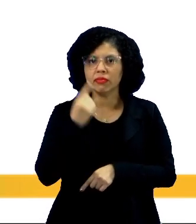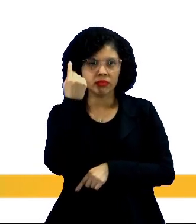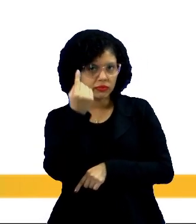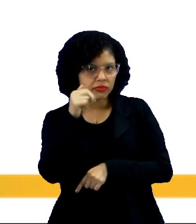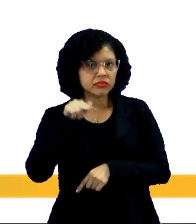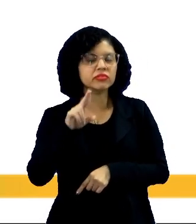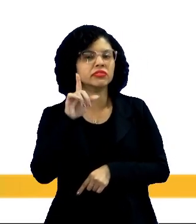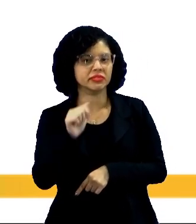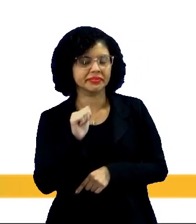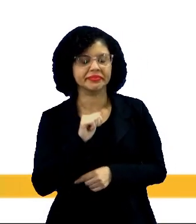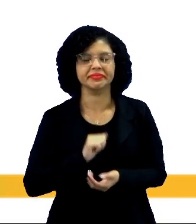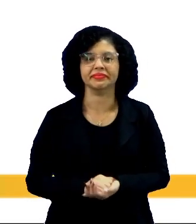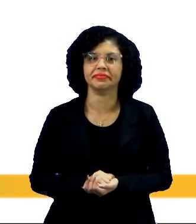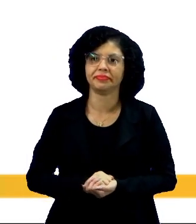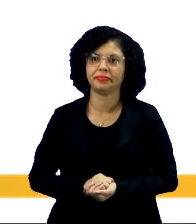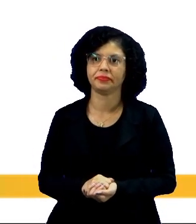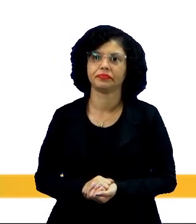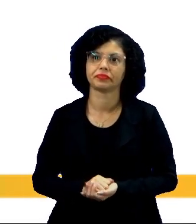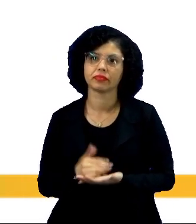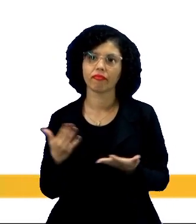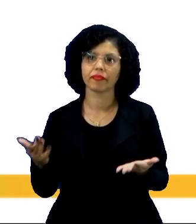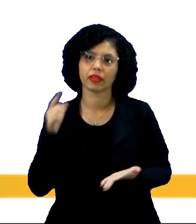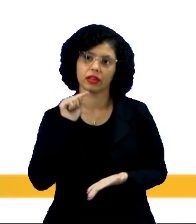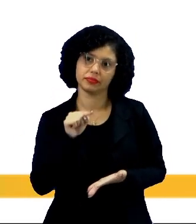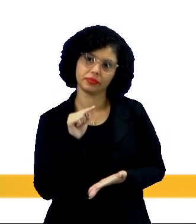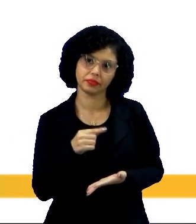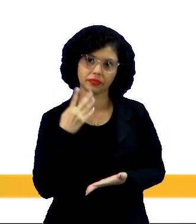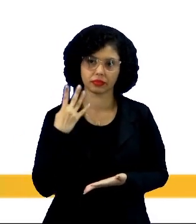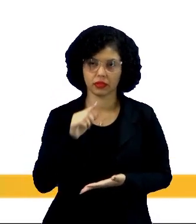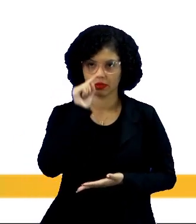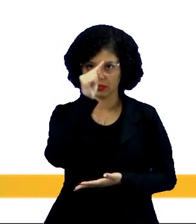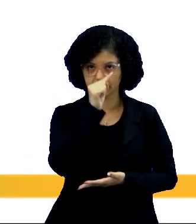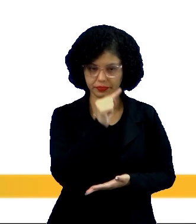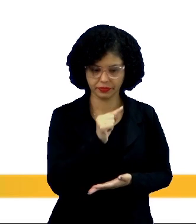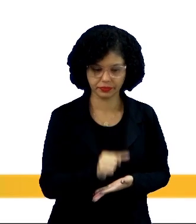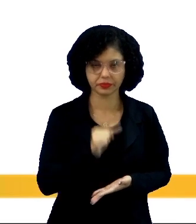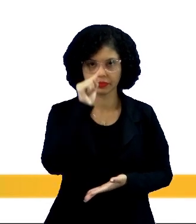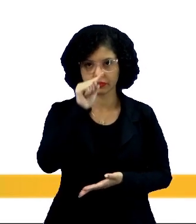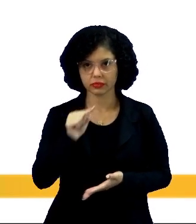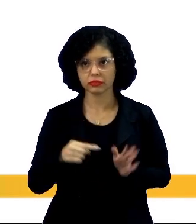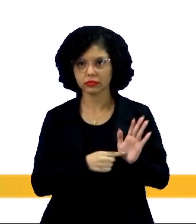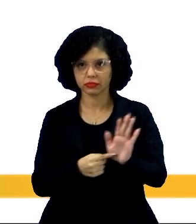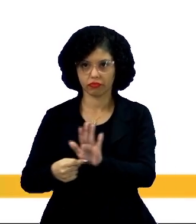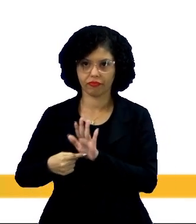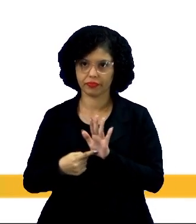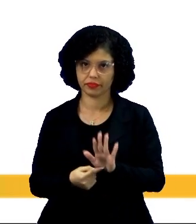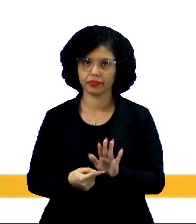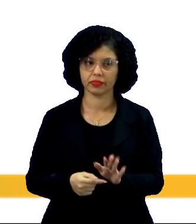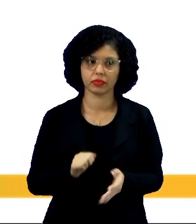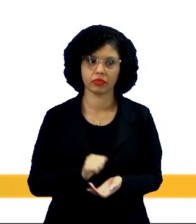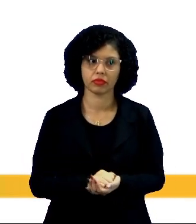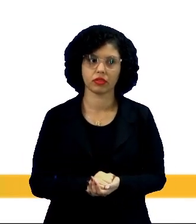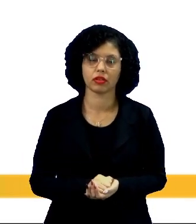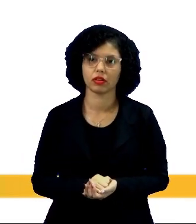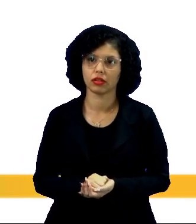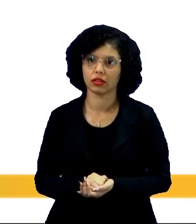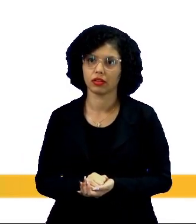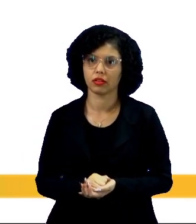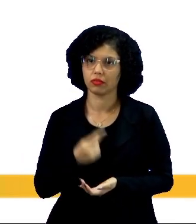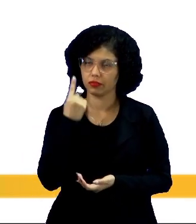uma unidade de área. Então, aqui, se cada um quadrinho desse representar